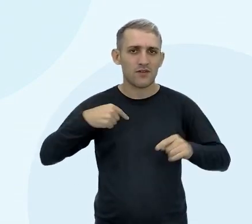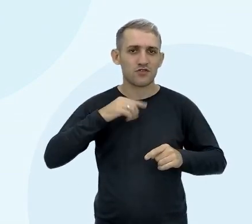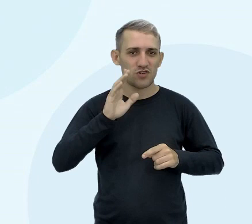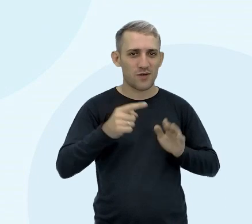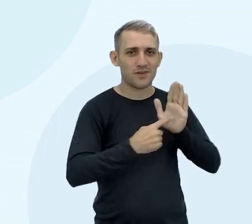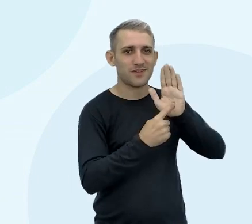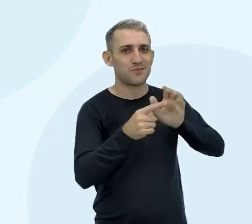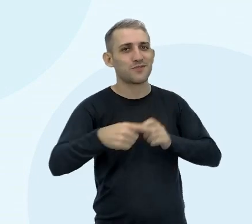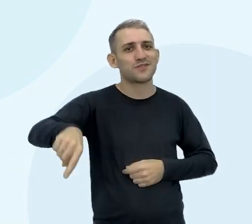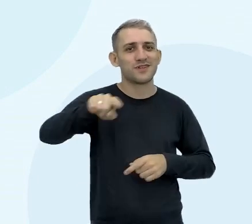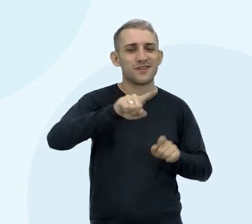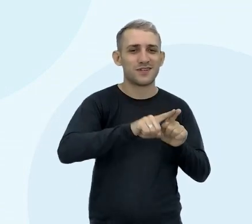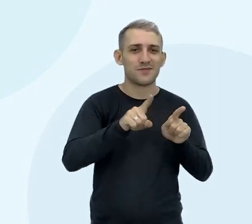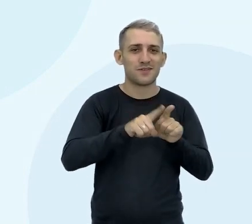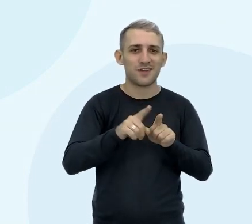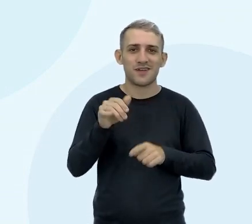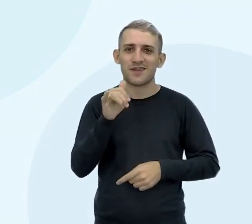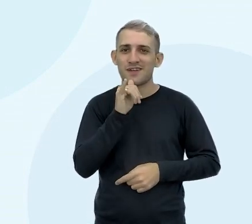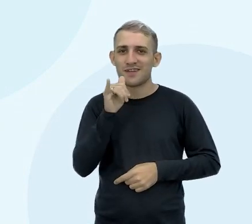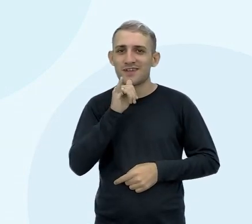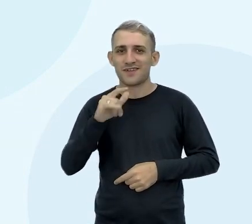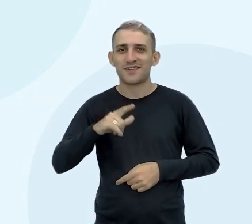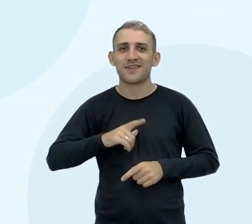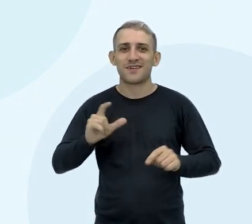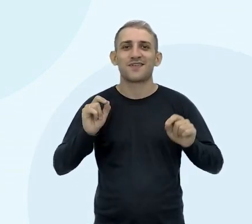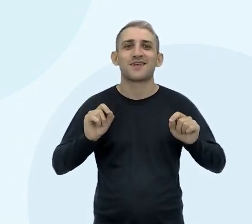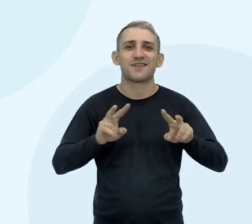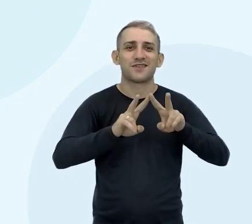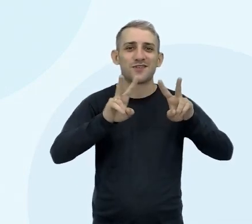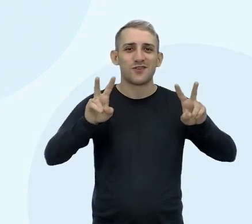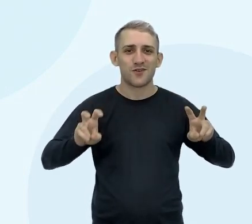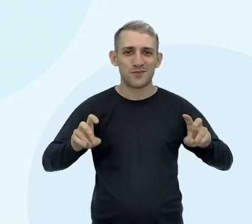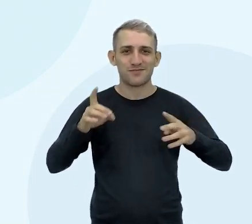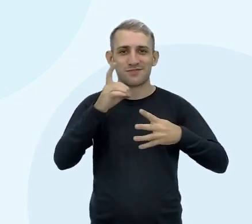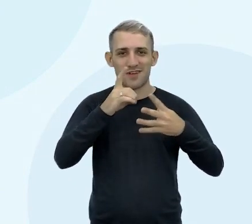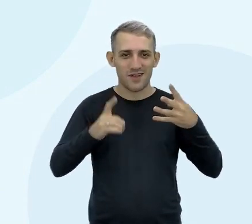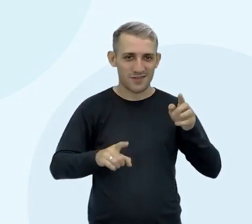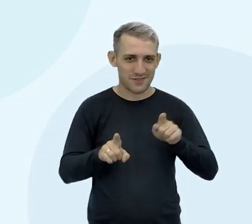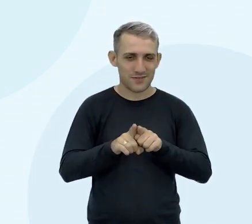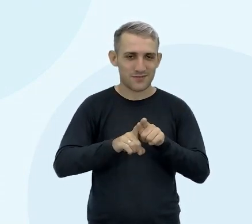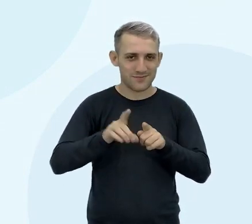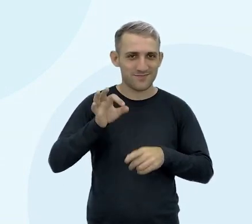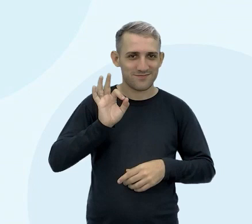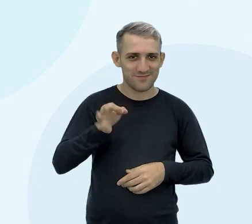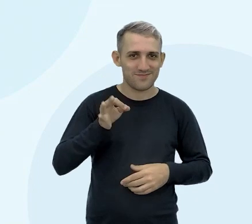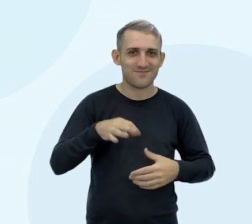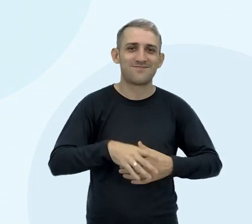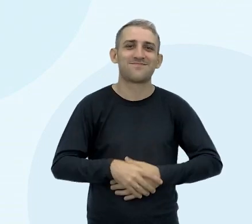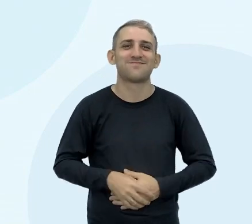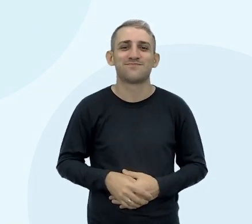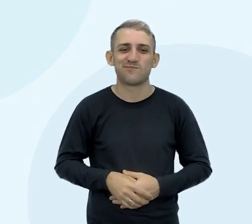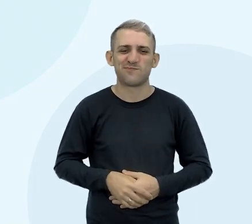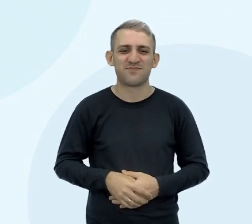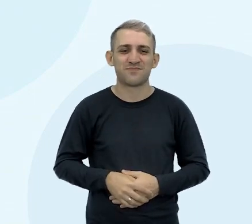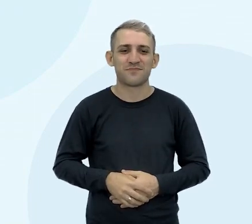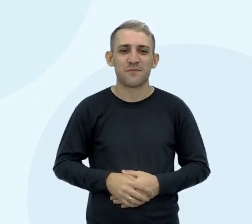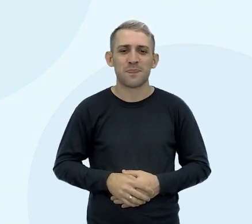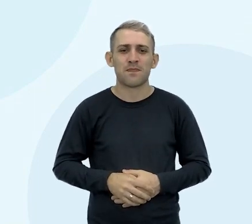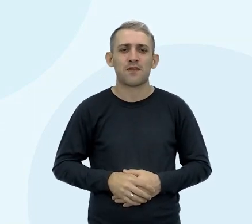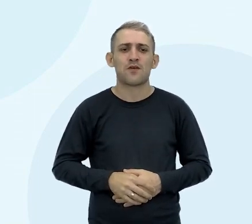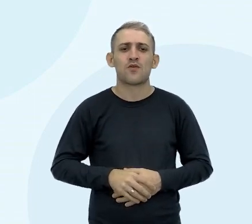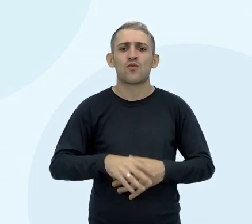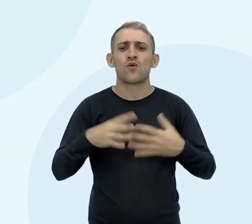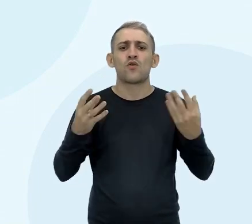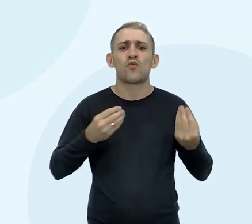a variável, dando um exemplo através aí do jogo do par ou ímpar, o jogo dos dados também. O que mais? Qual o comando